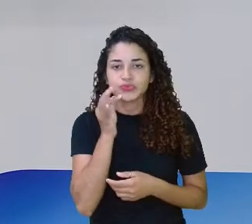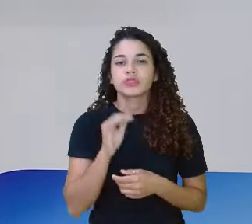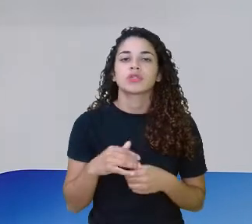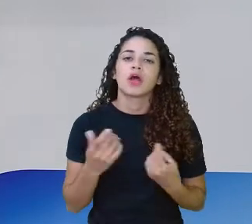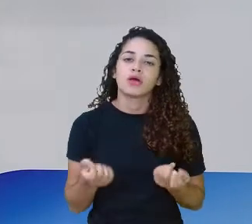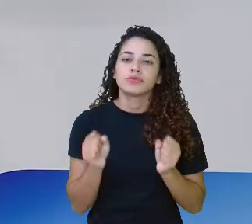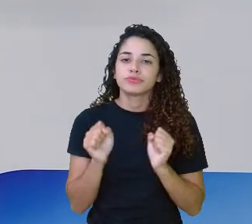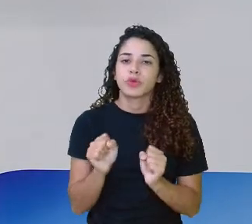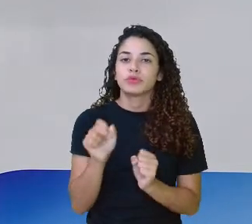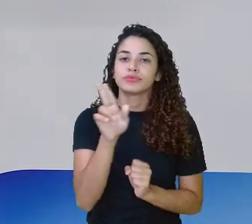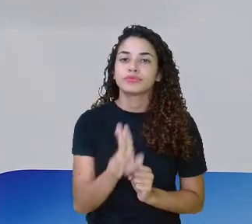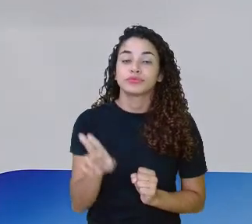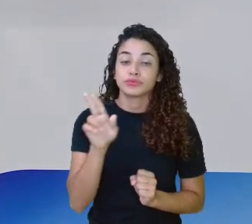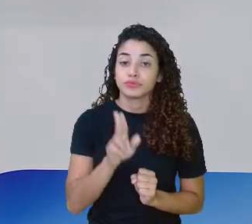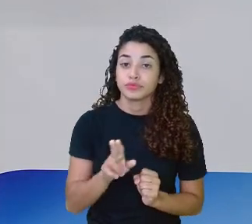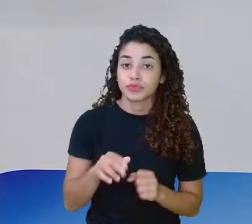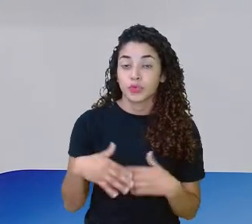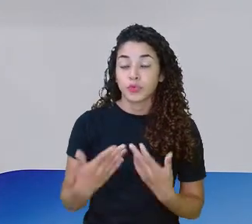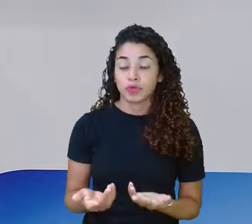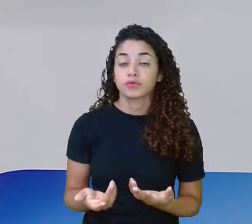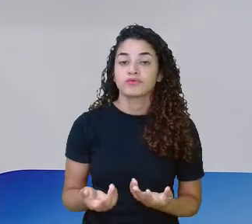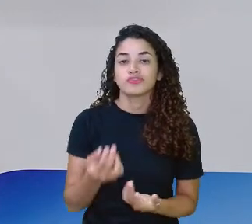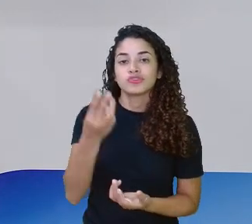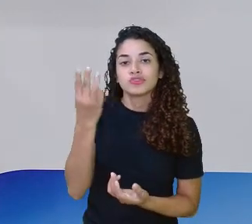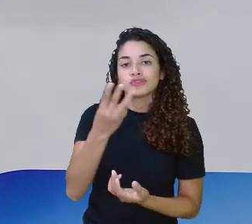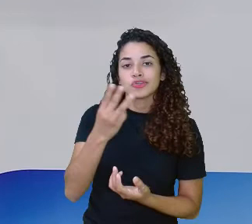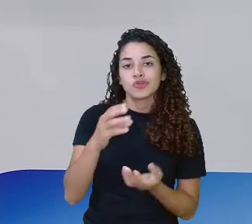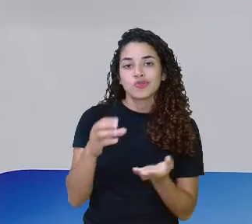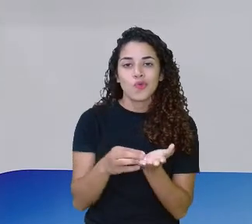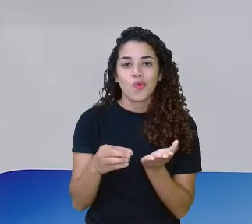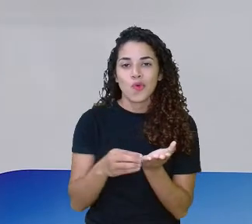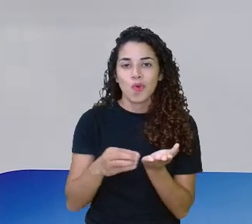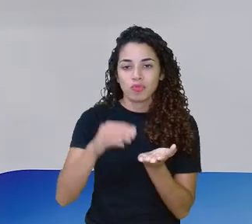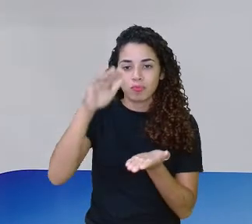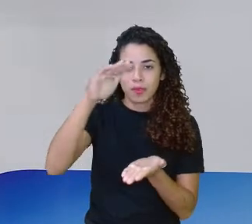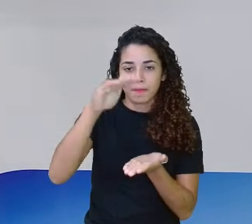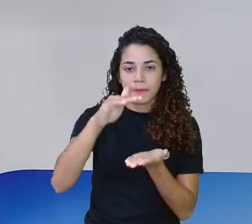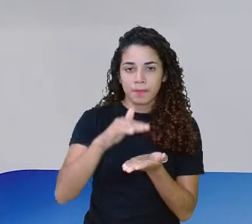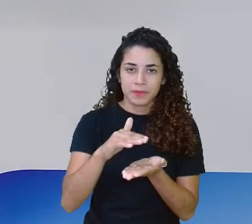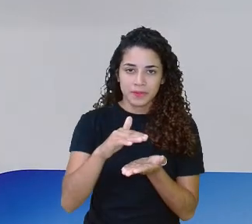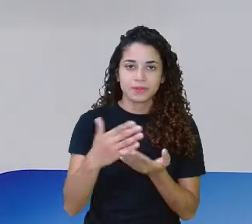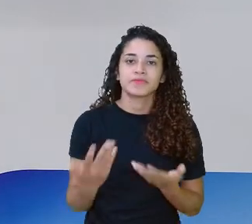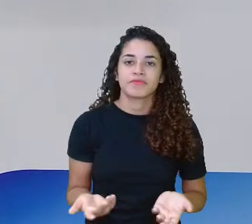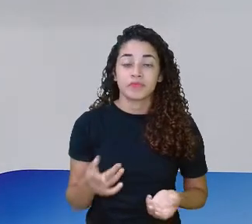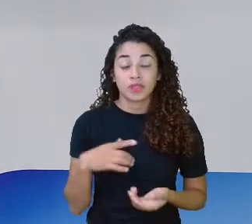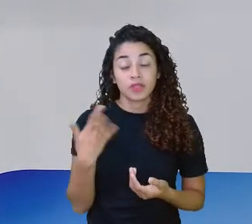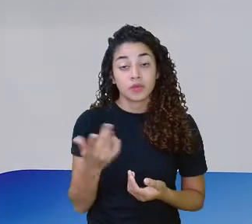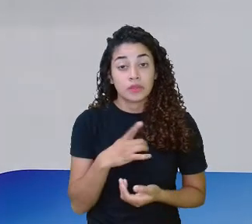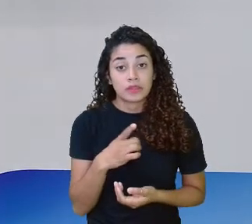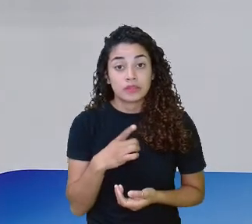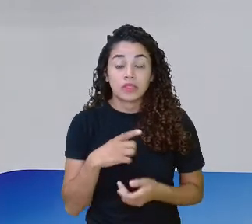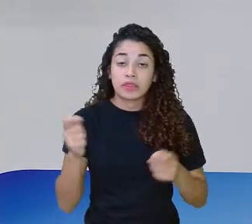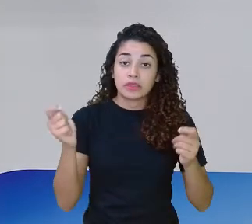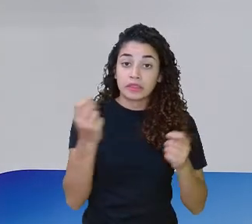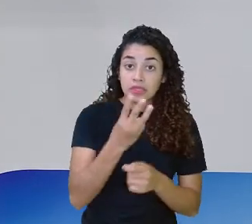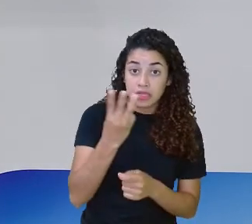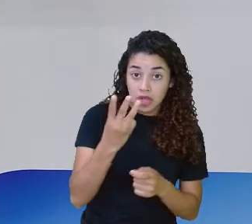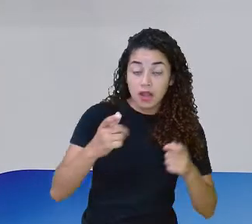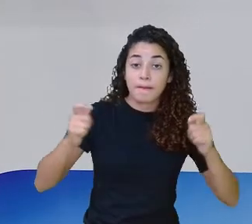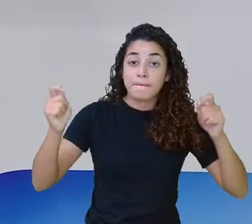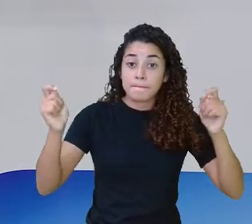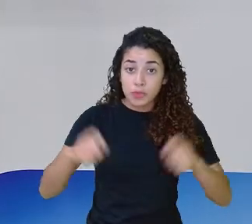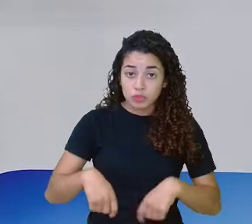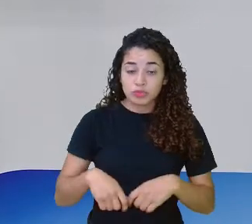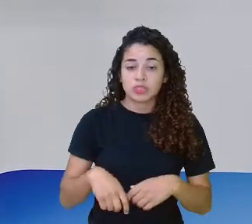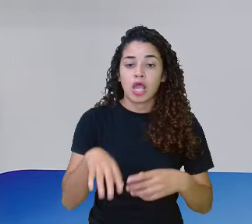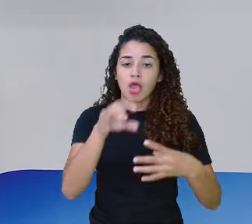posso utilizar três copos. Então, eu tenho três possibilidades